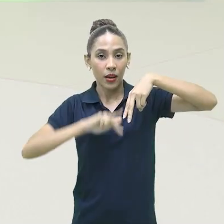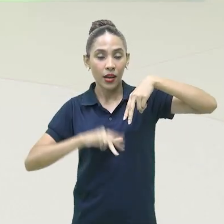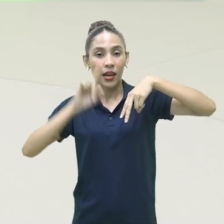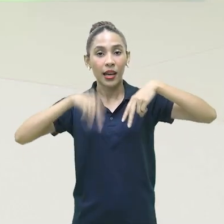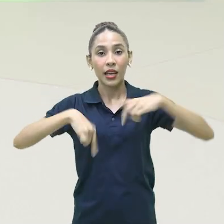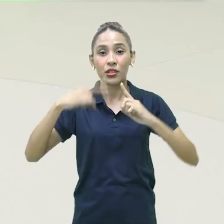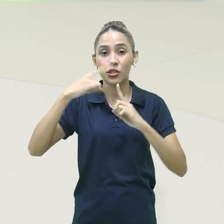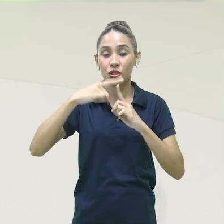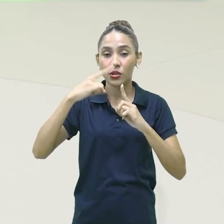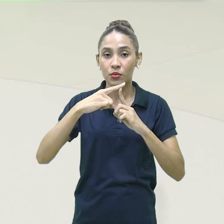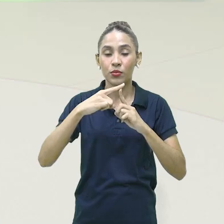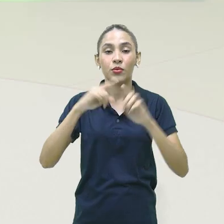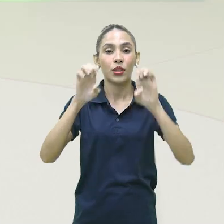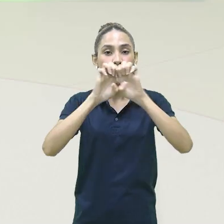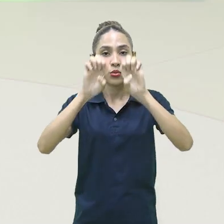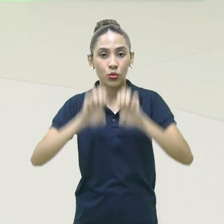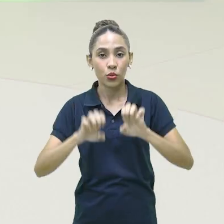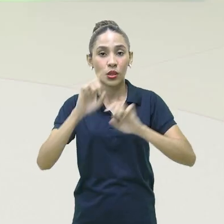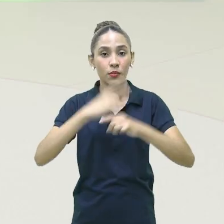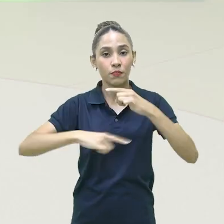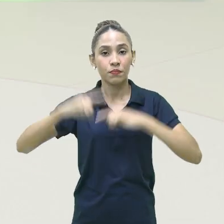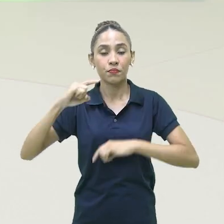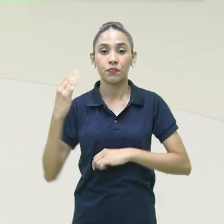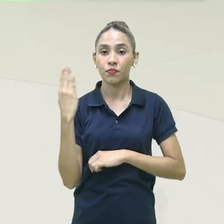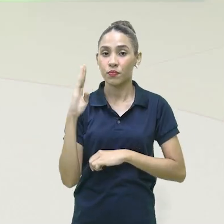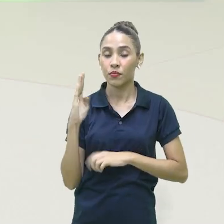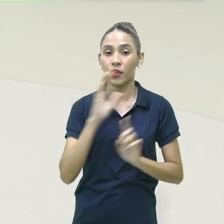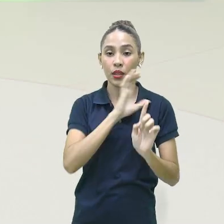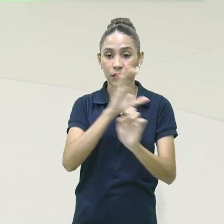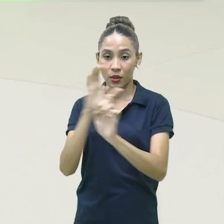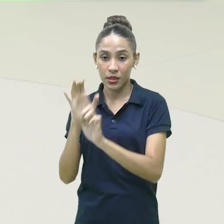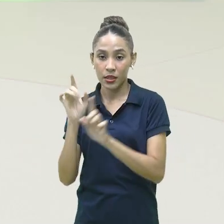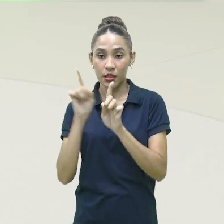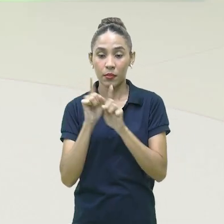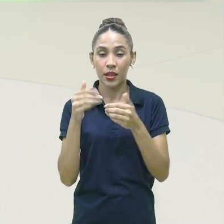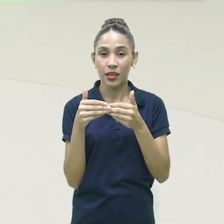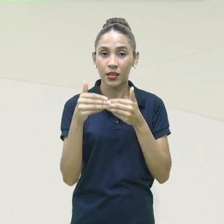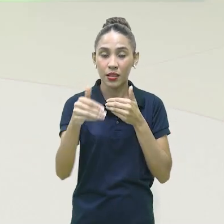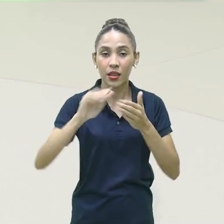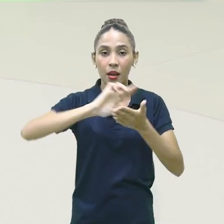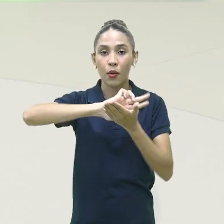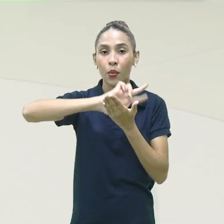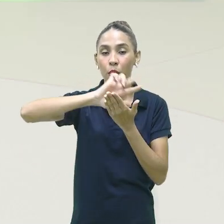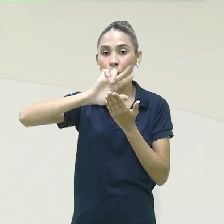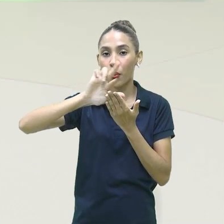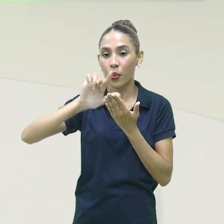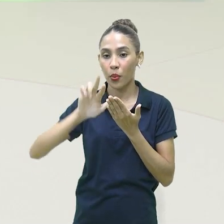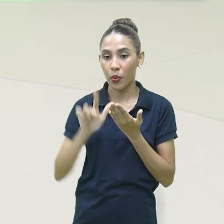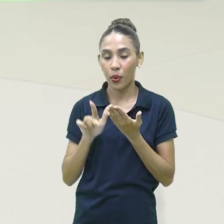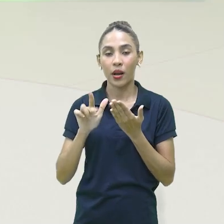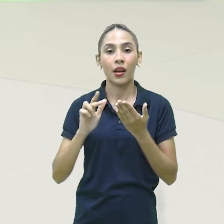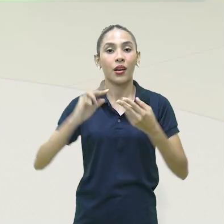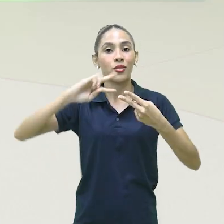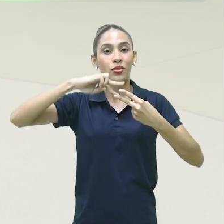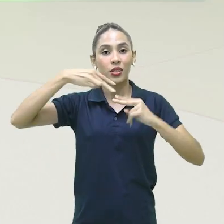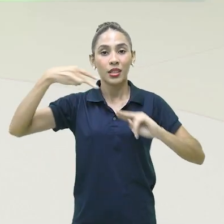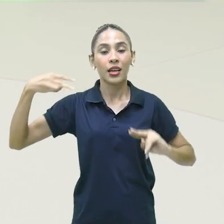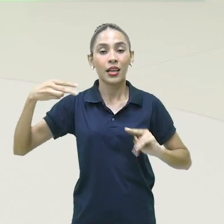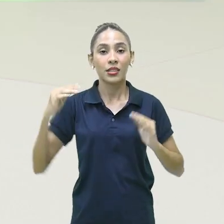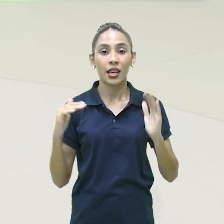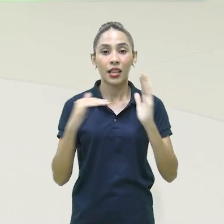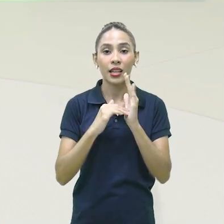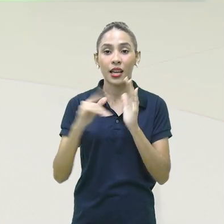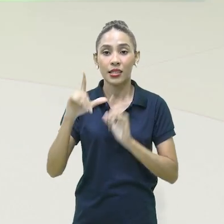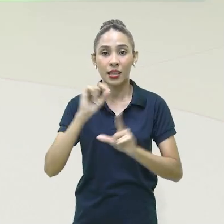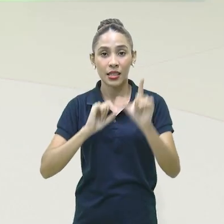pilares da biologia evolutiva, influenciando desde a diversidade genética até a